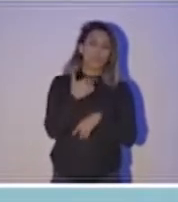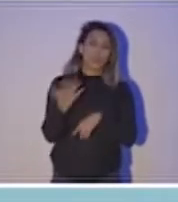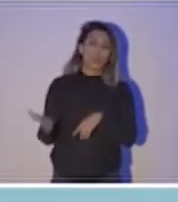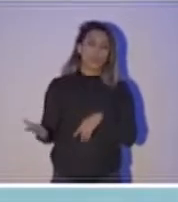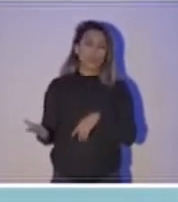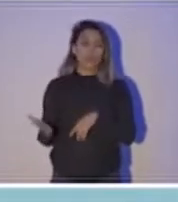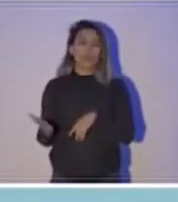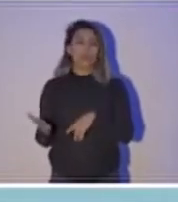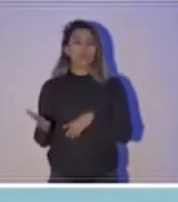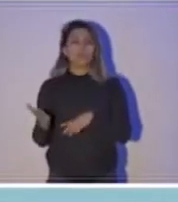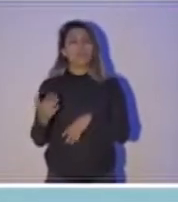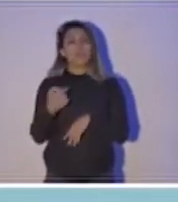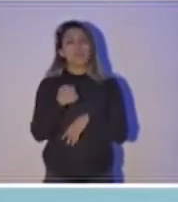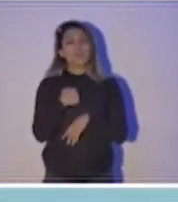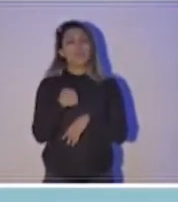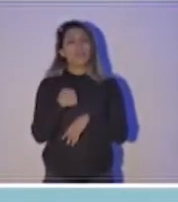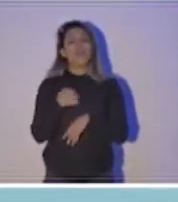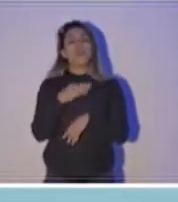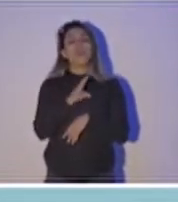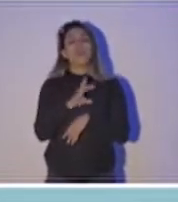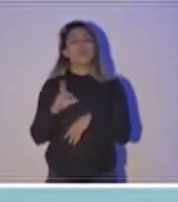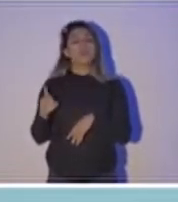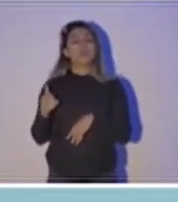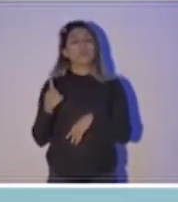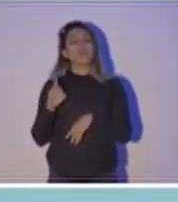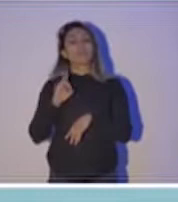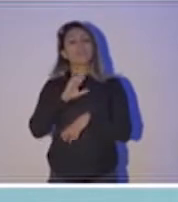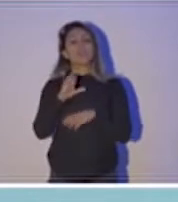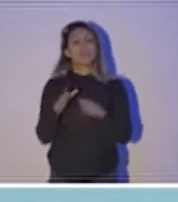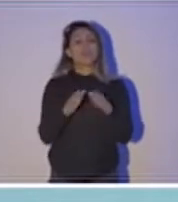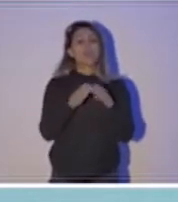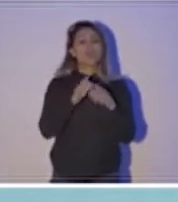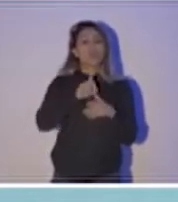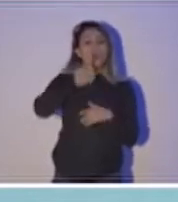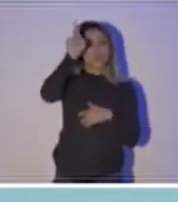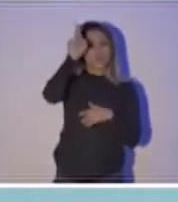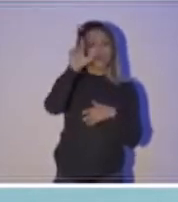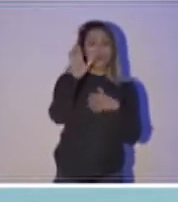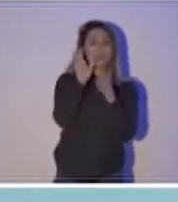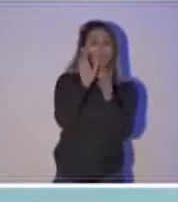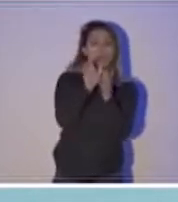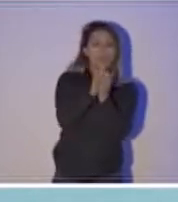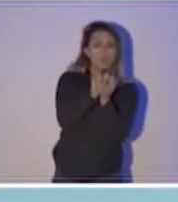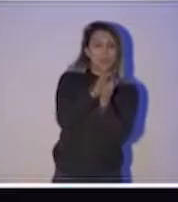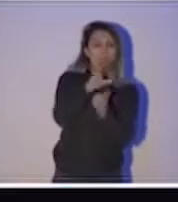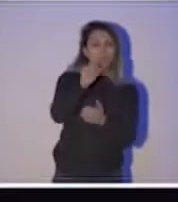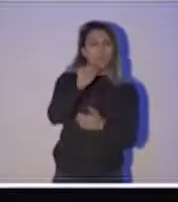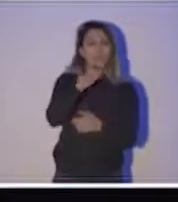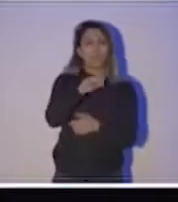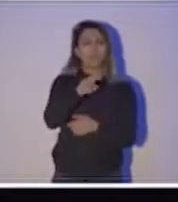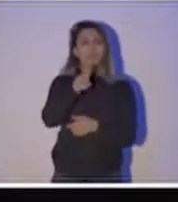de coordenar o núcleo da Conectando Saberes em Caruaru. Uhul!